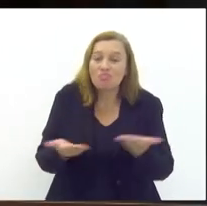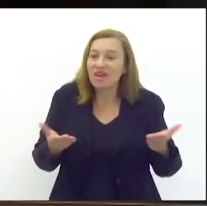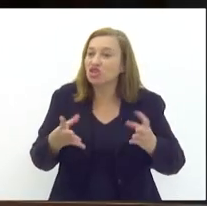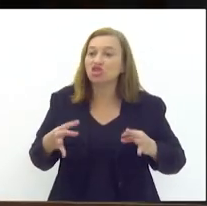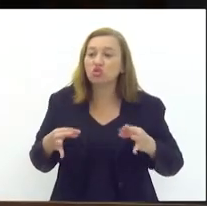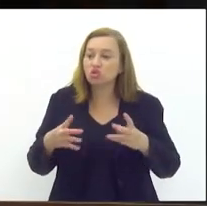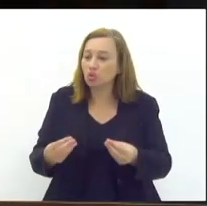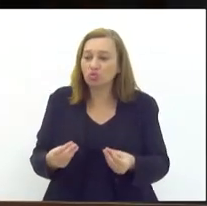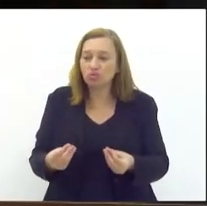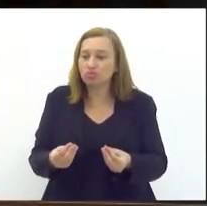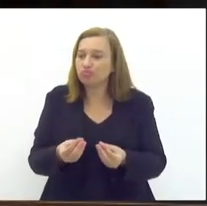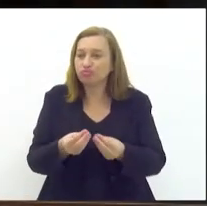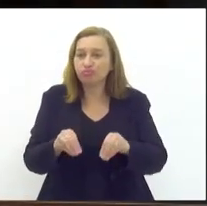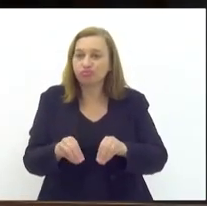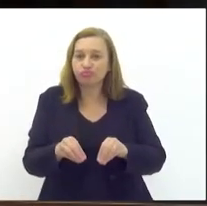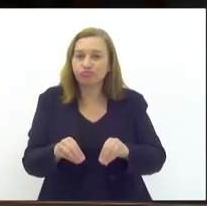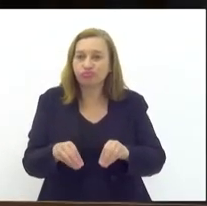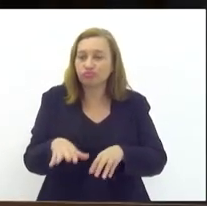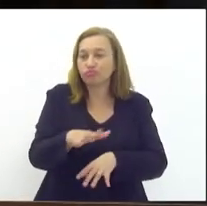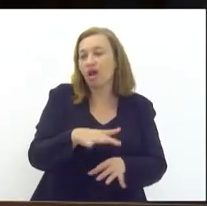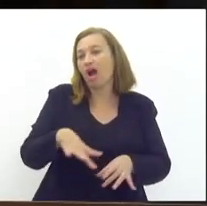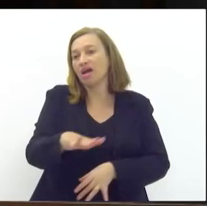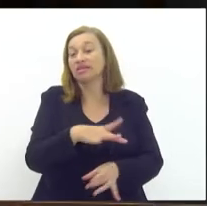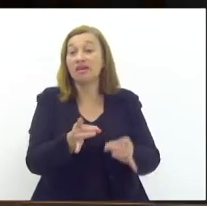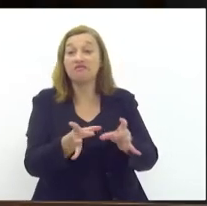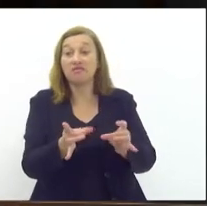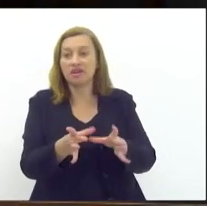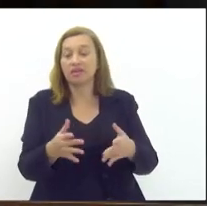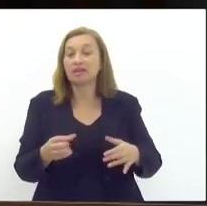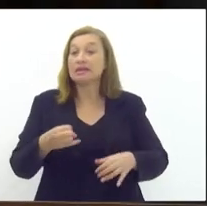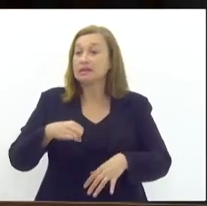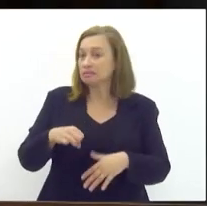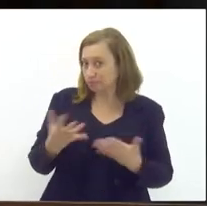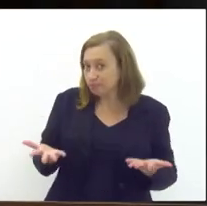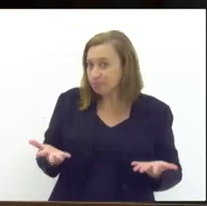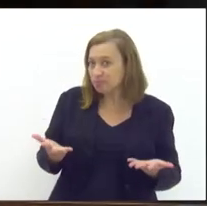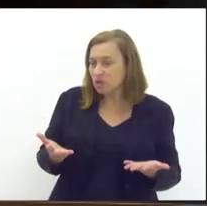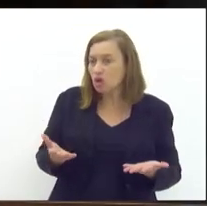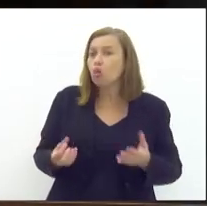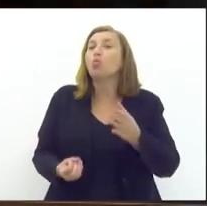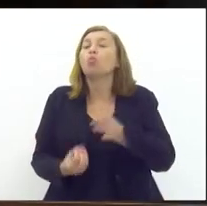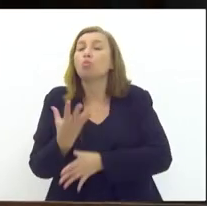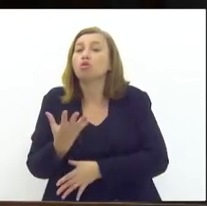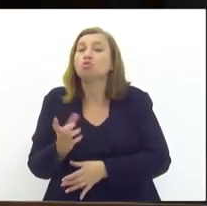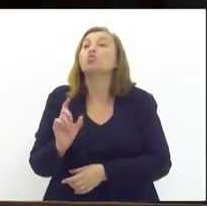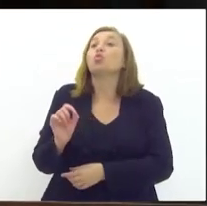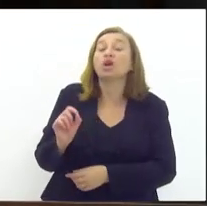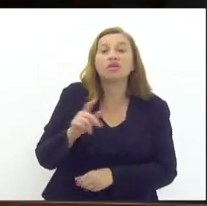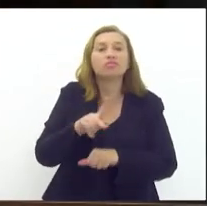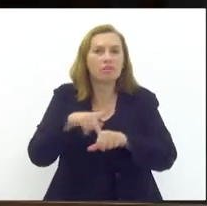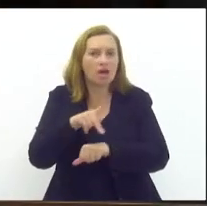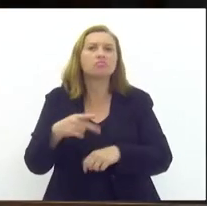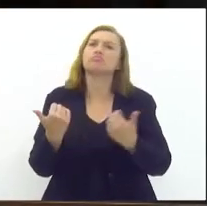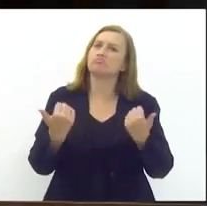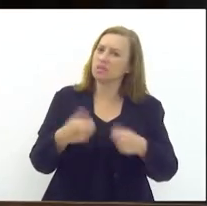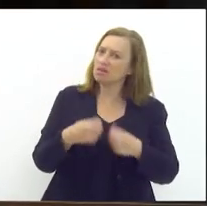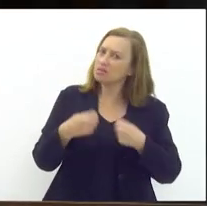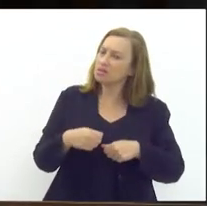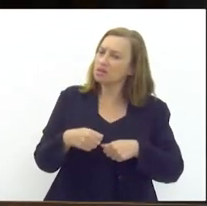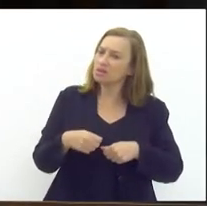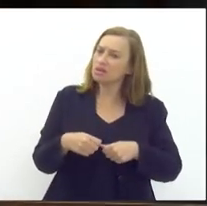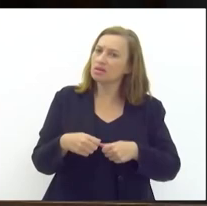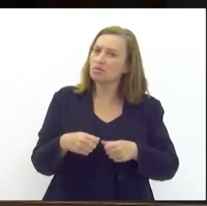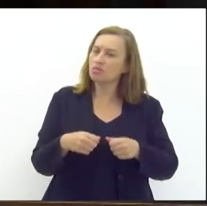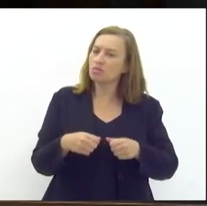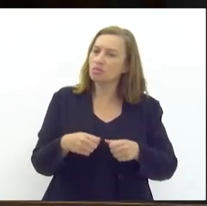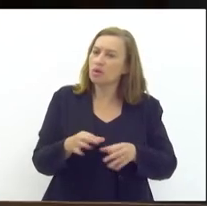de varejo varejo acabou se o varejo acabou atacado acabou o que que se produz nesse país então então a gente precisa colocar isso